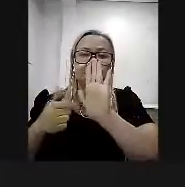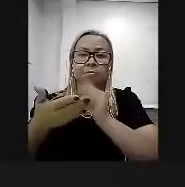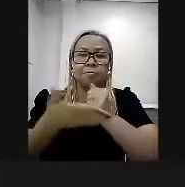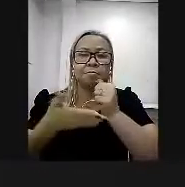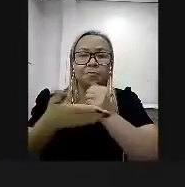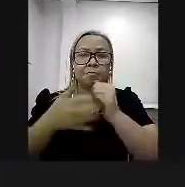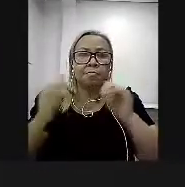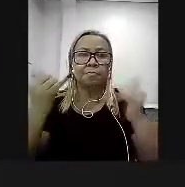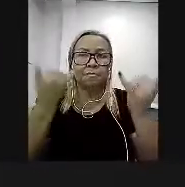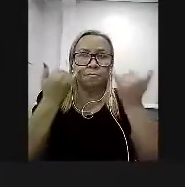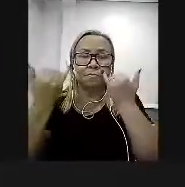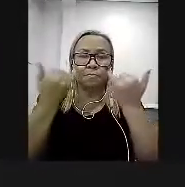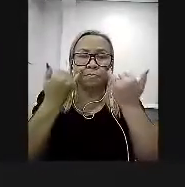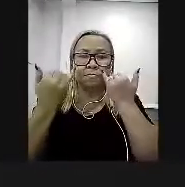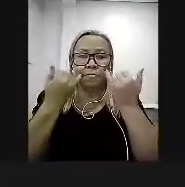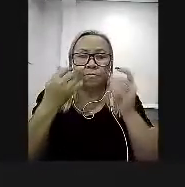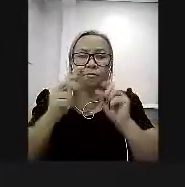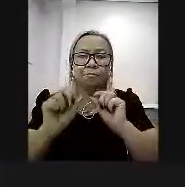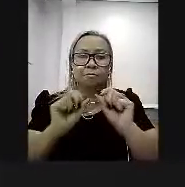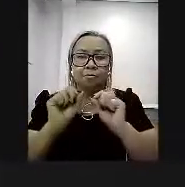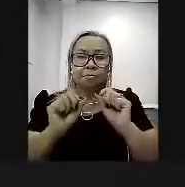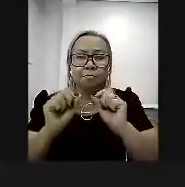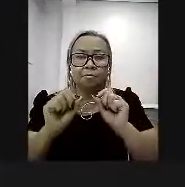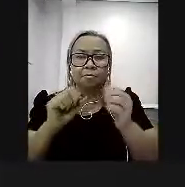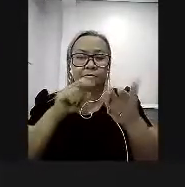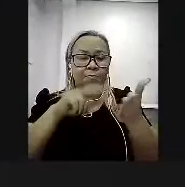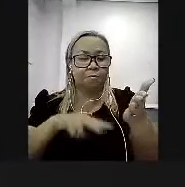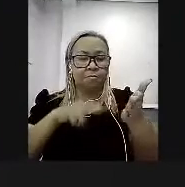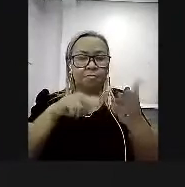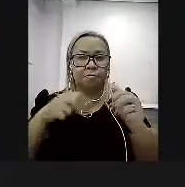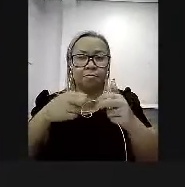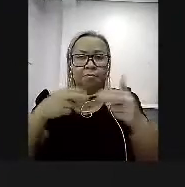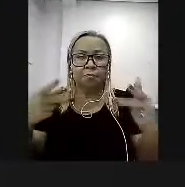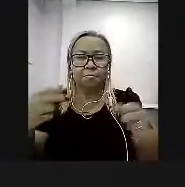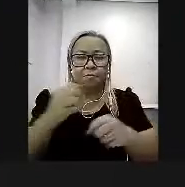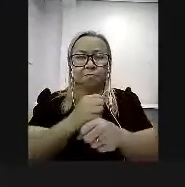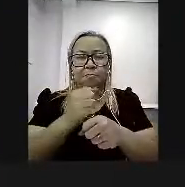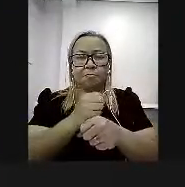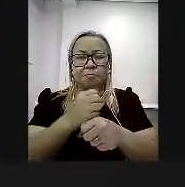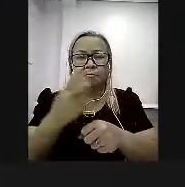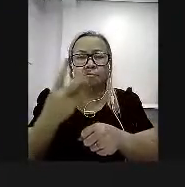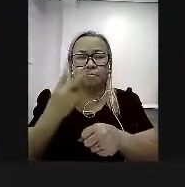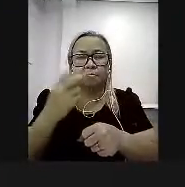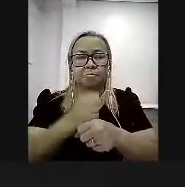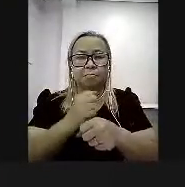informação que eu li coisa de 1 ano e meio, 2 anos atrás.